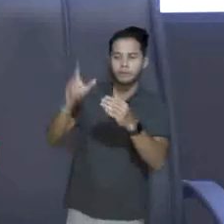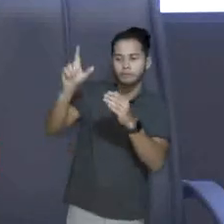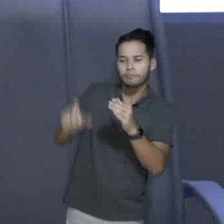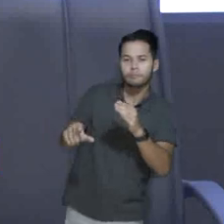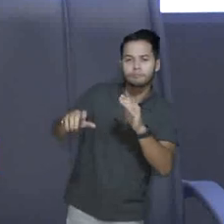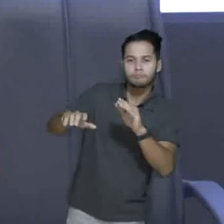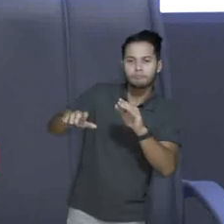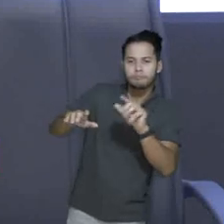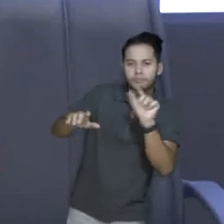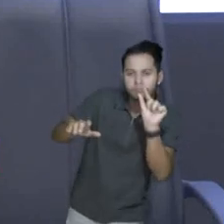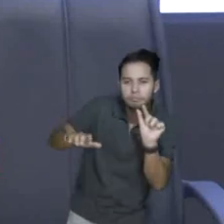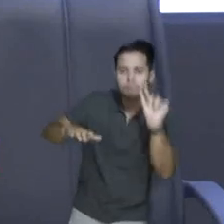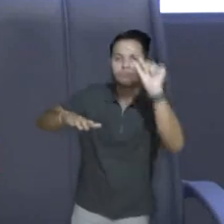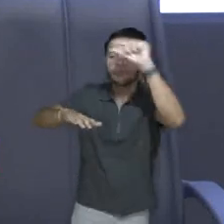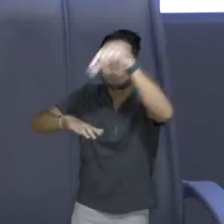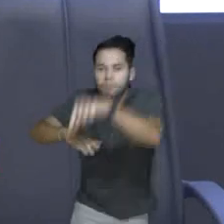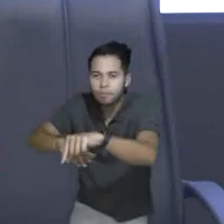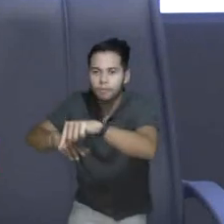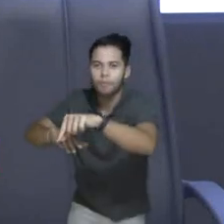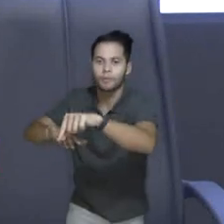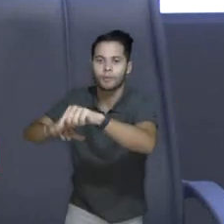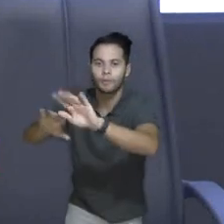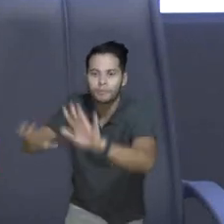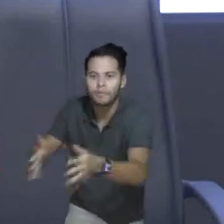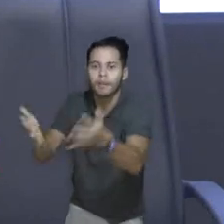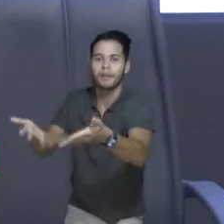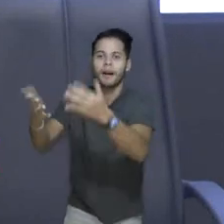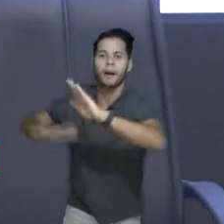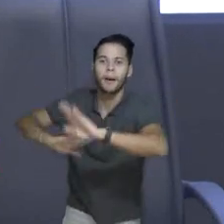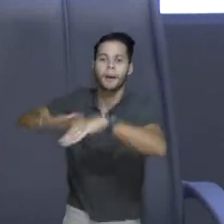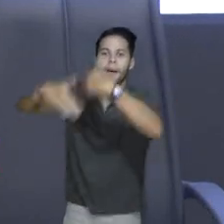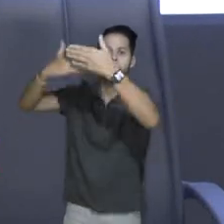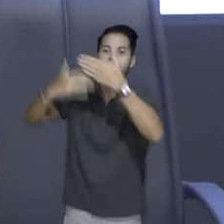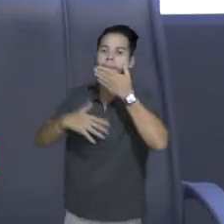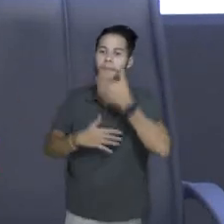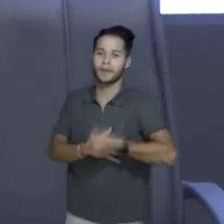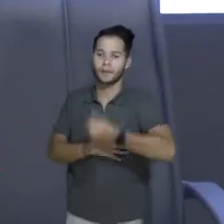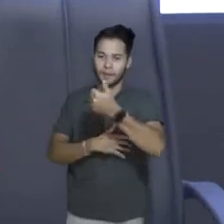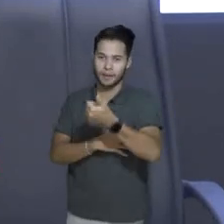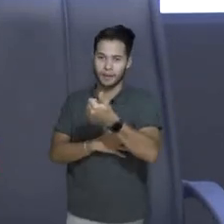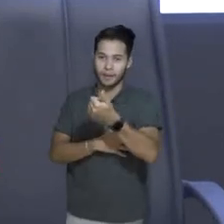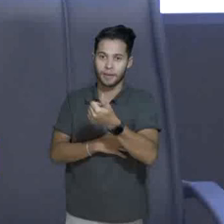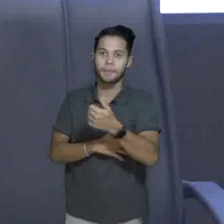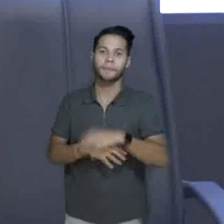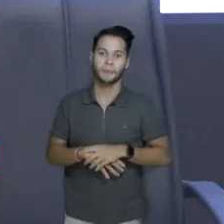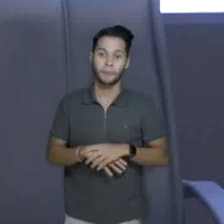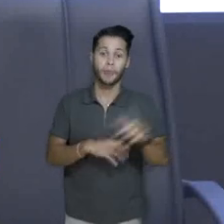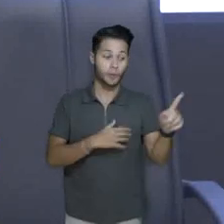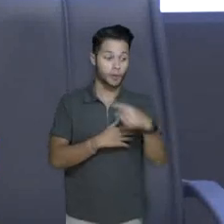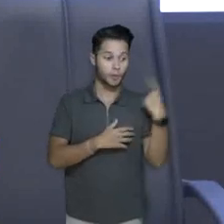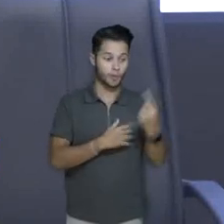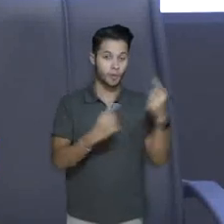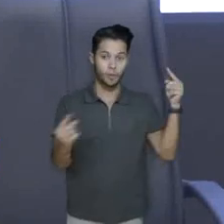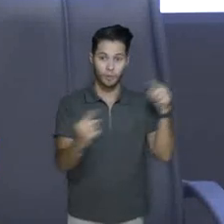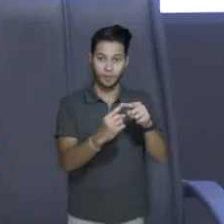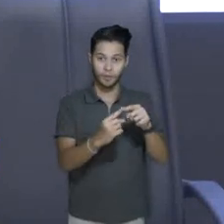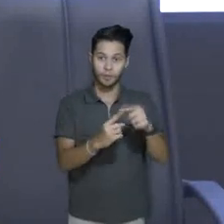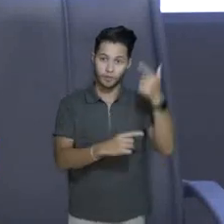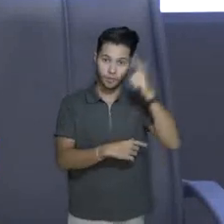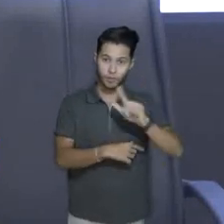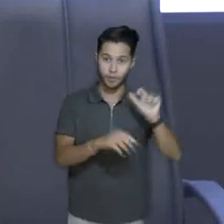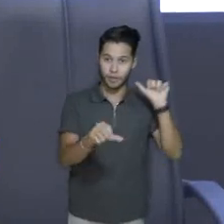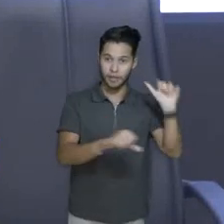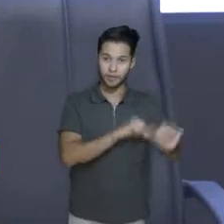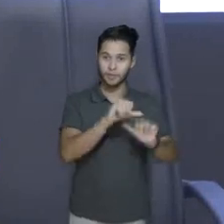der certo para 1% daquela classe nós já atingimos um bom objetivo porque já transformamos a vida de